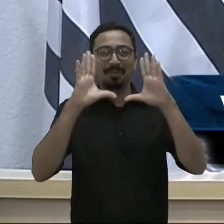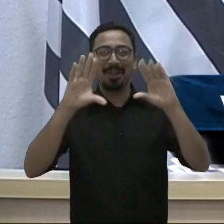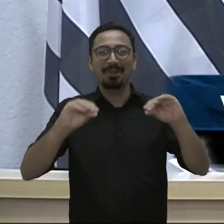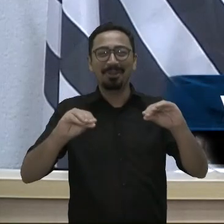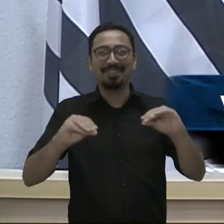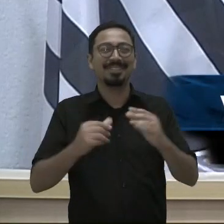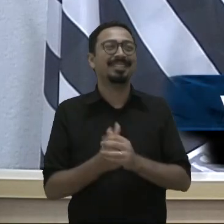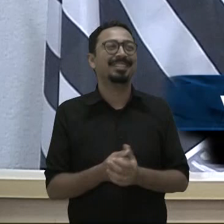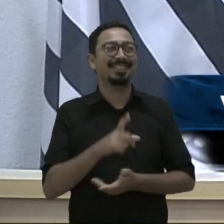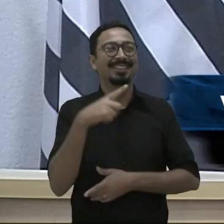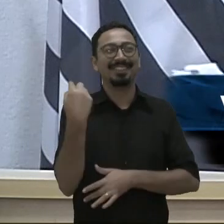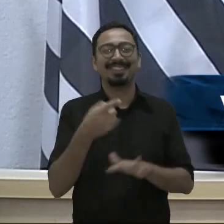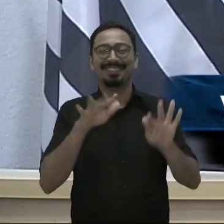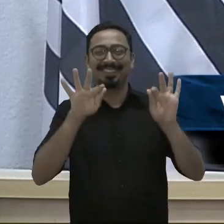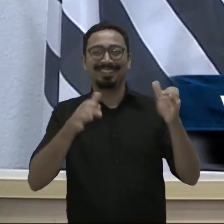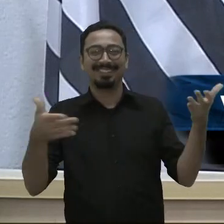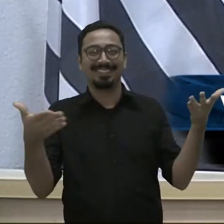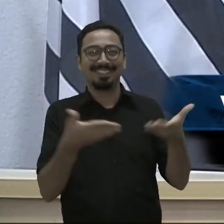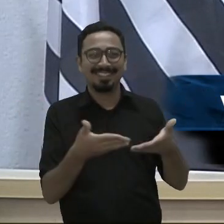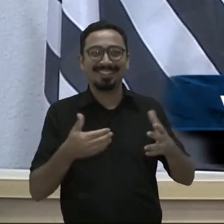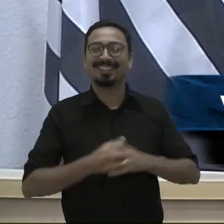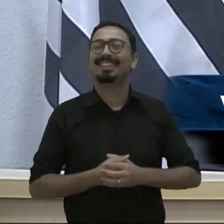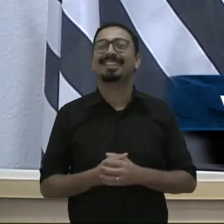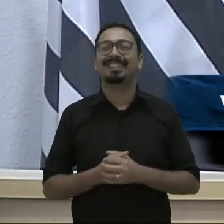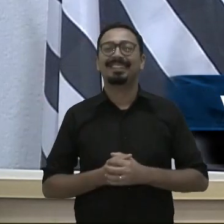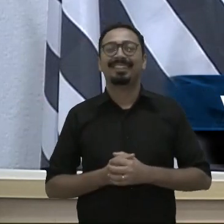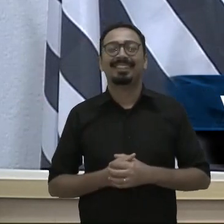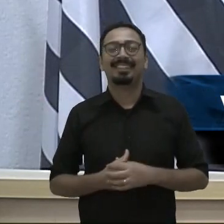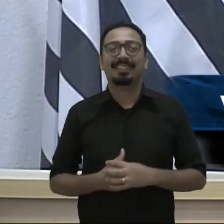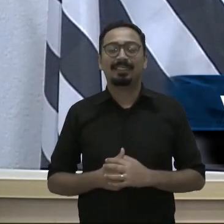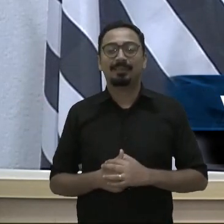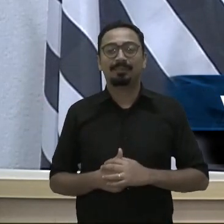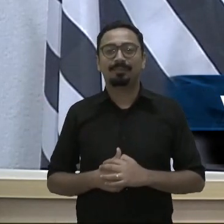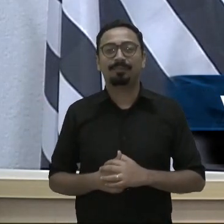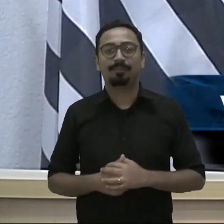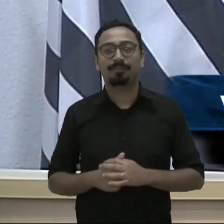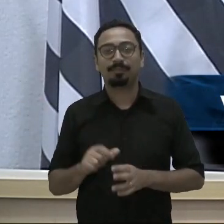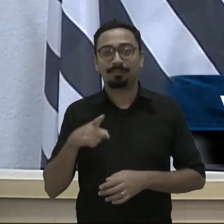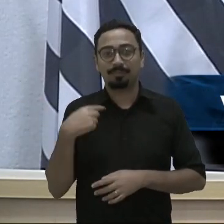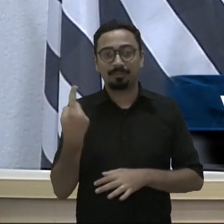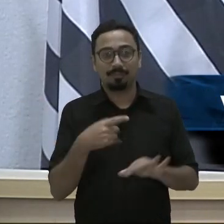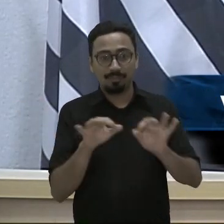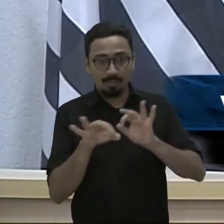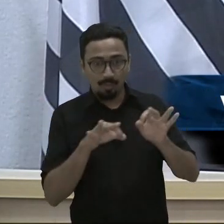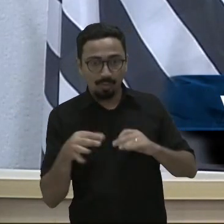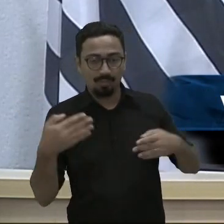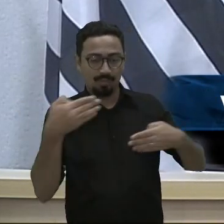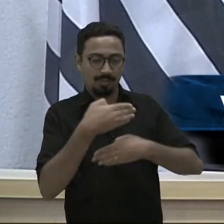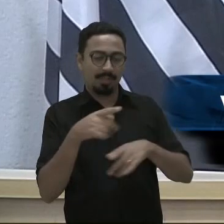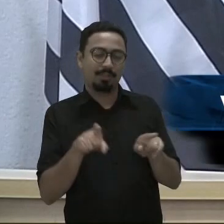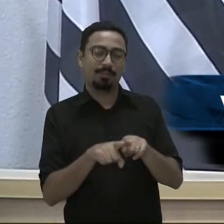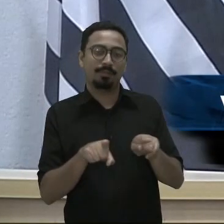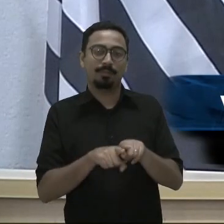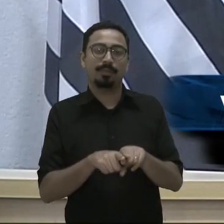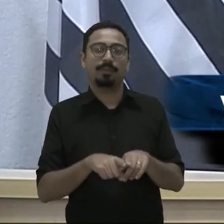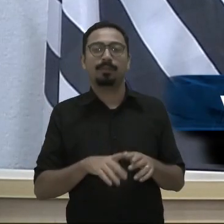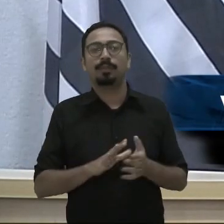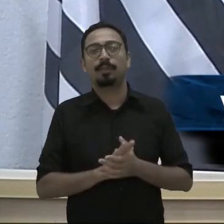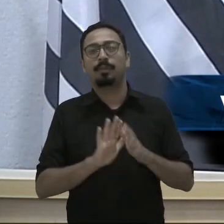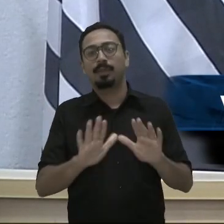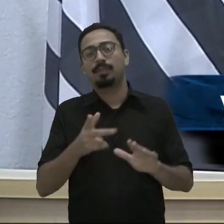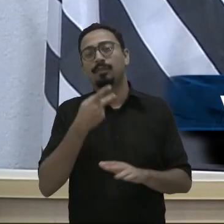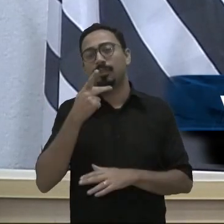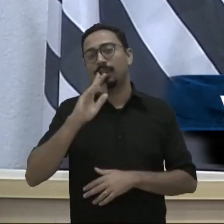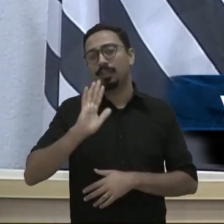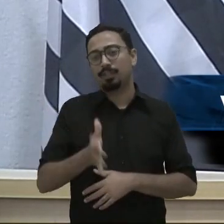A vereadora Elisa Representa Taubaté participou da sexta edição do evento Conexidades, realizado em Jundiaí por uma parceria que envolve a União de